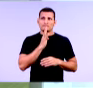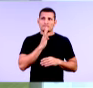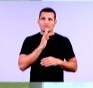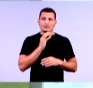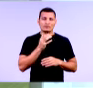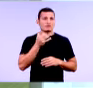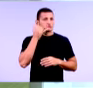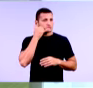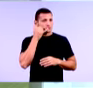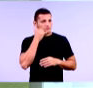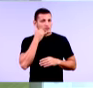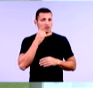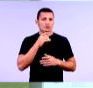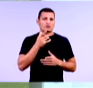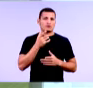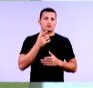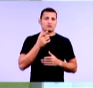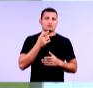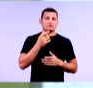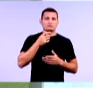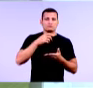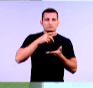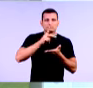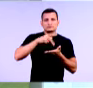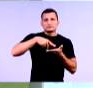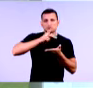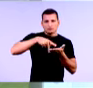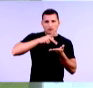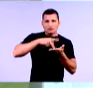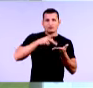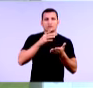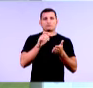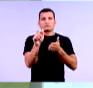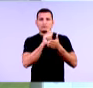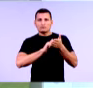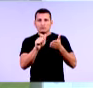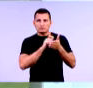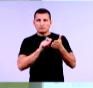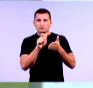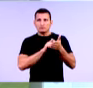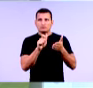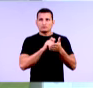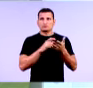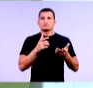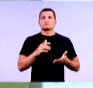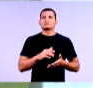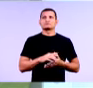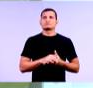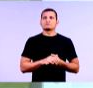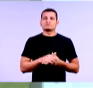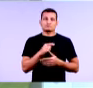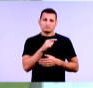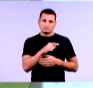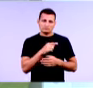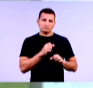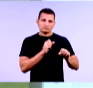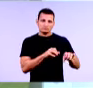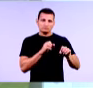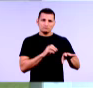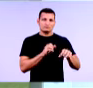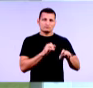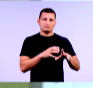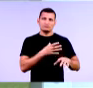serve para ligar, esse pincel serve para escrever, esse apagador serve para apagar. Então você vai, filho, faça assim, você